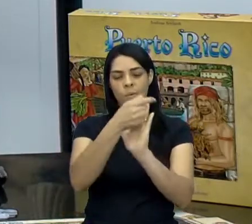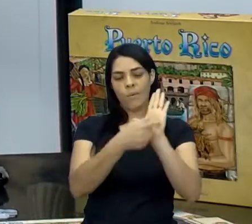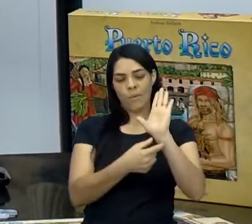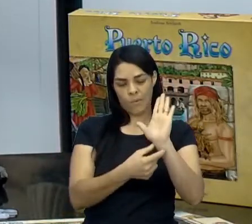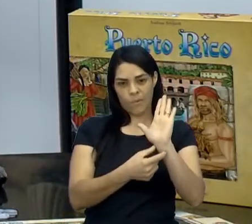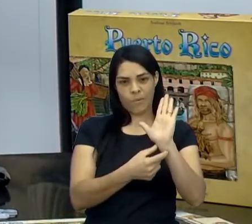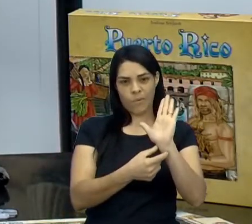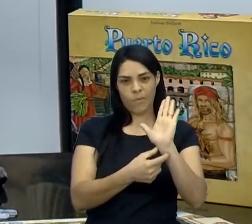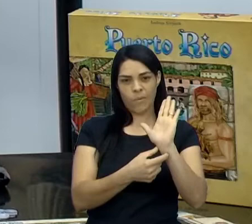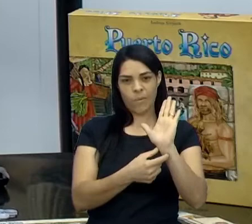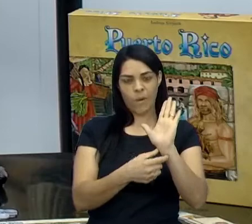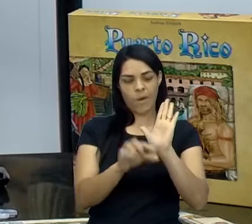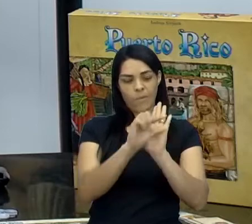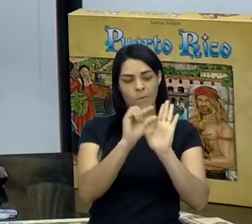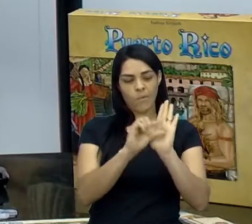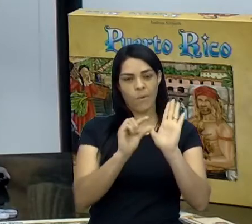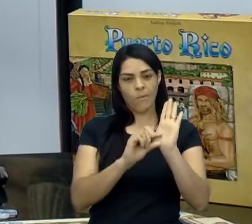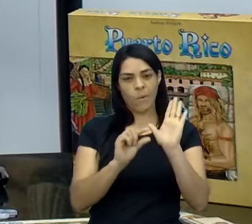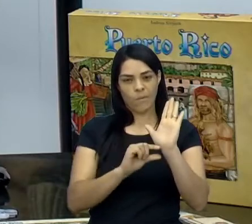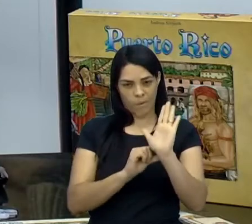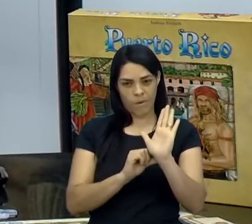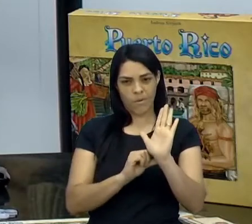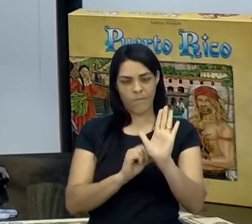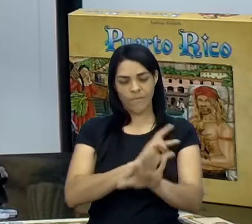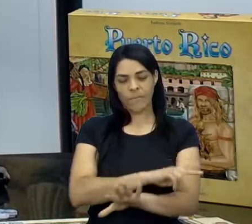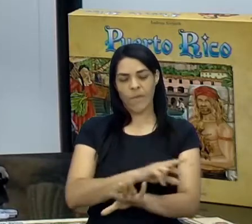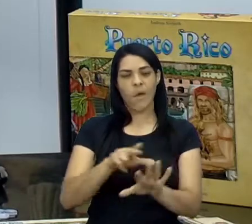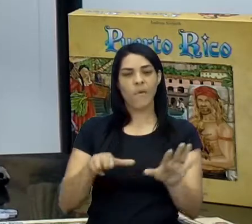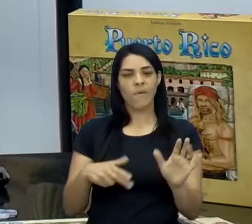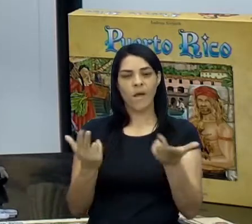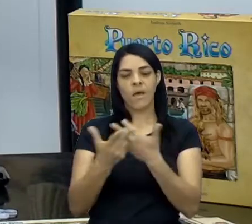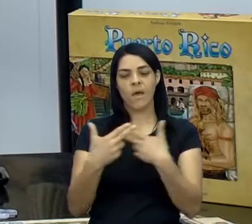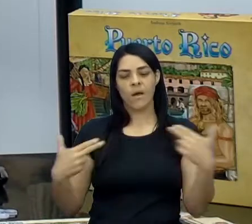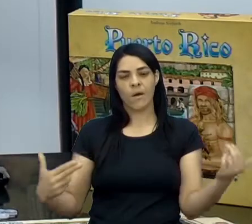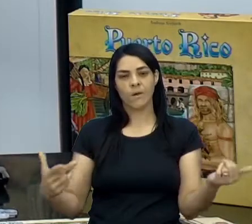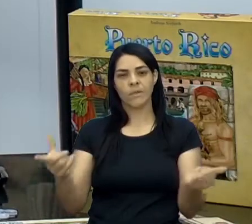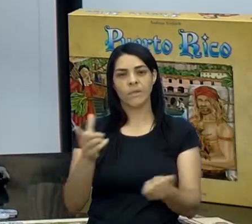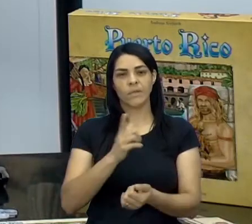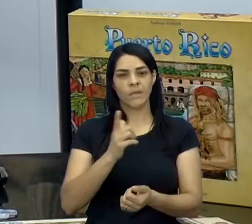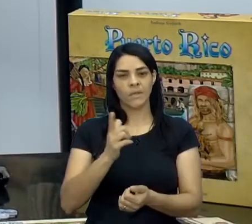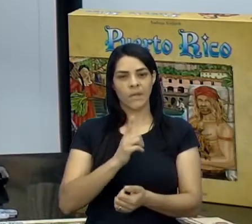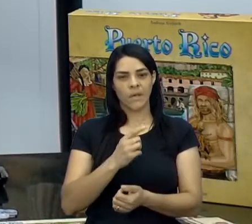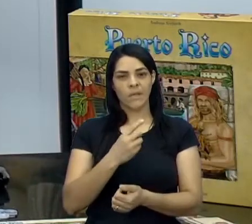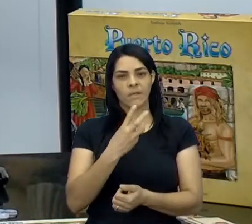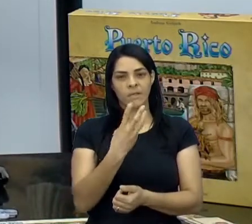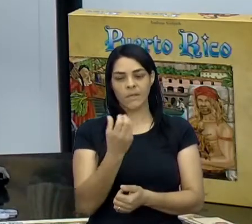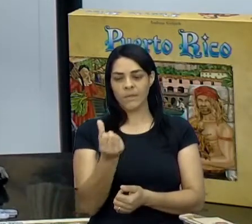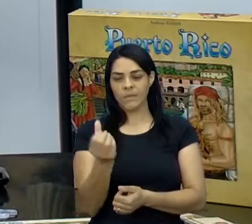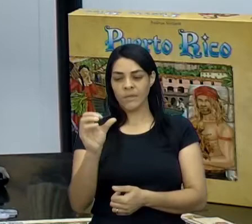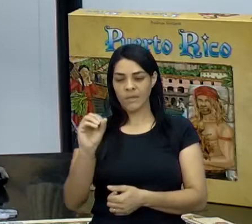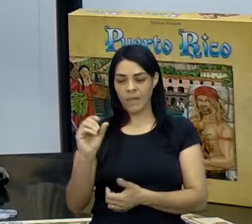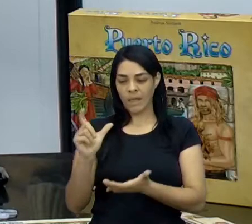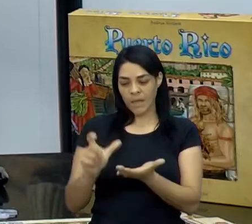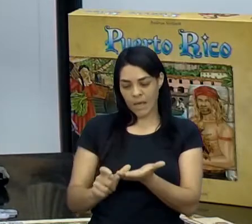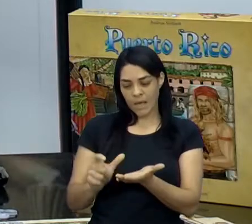Listar os componentes é essencial. Aí ele fala um monte de coisa que tem, porque o Agrícola tem 360 cartas. É muita coisa.